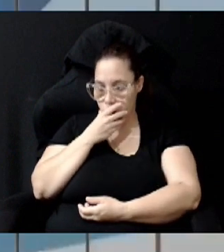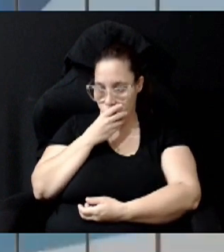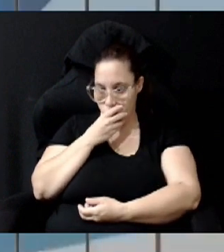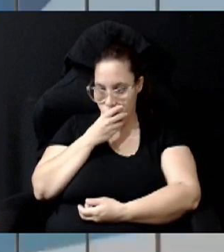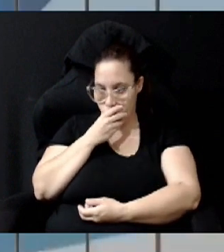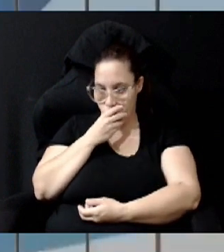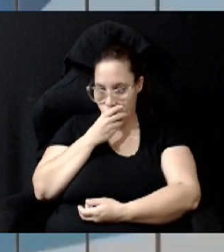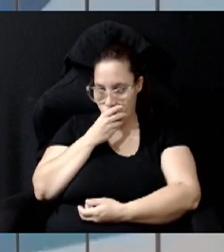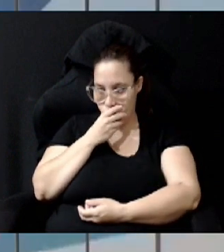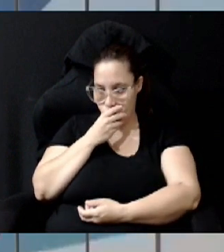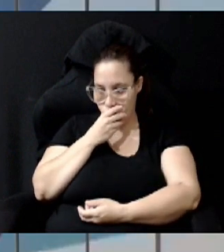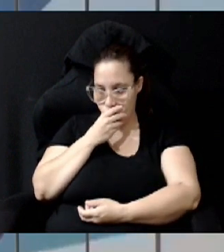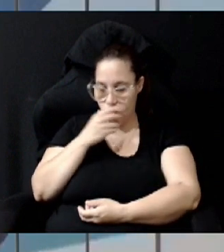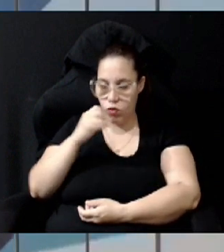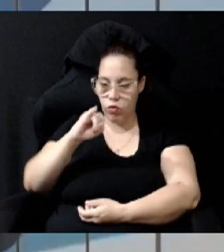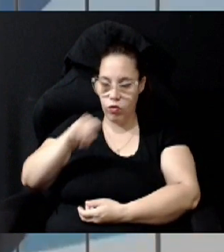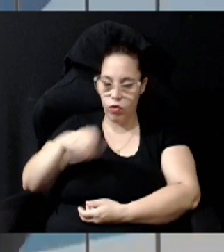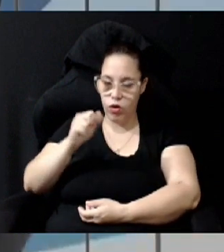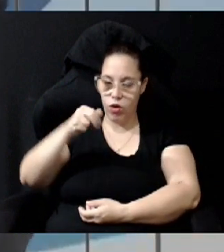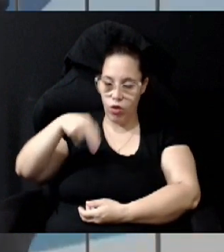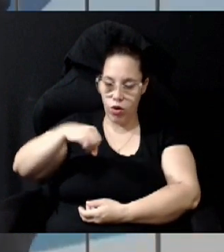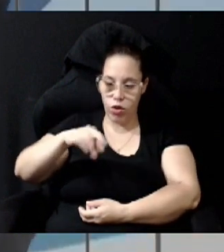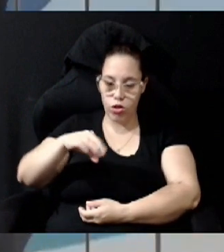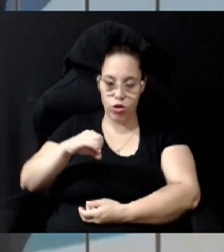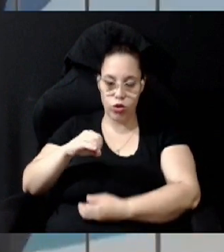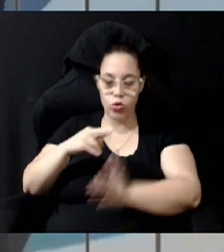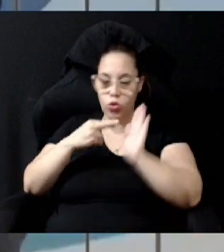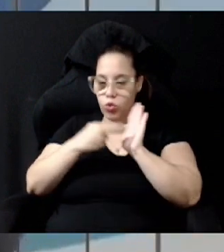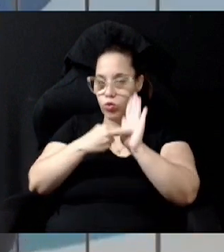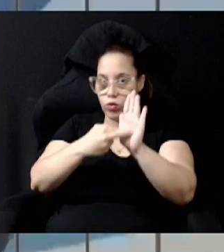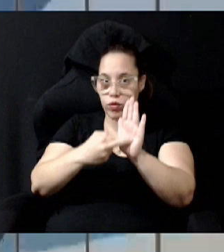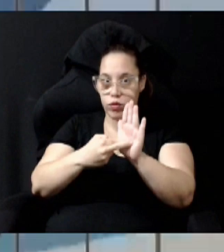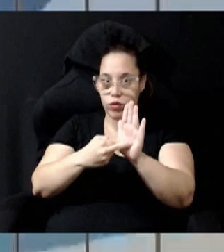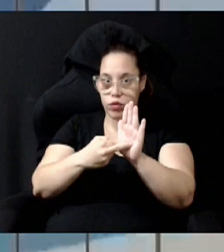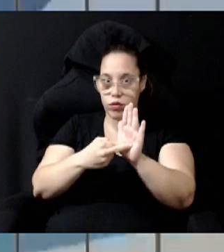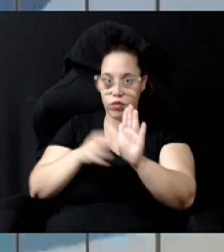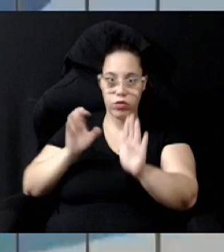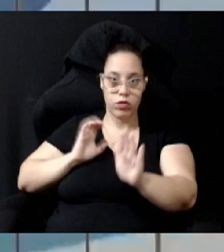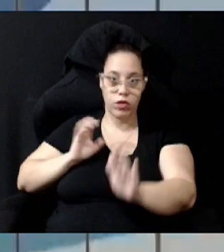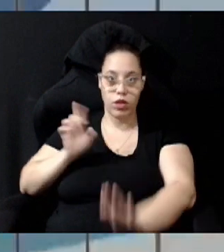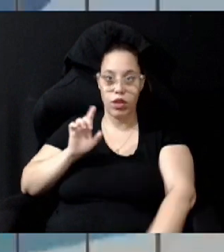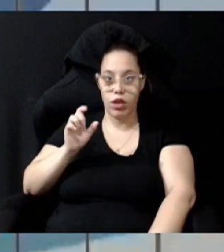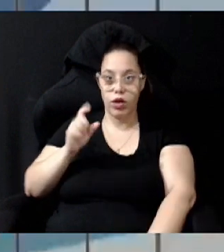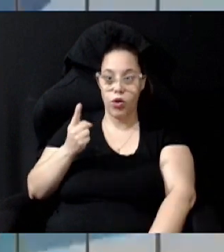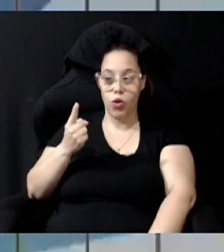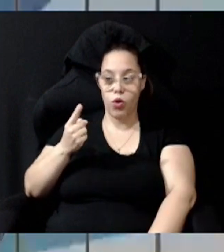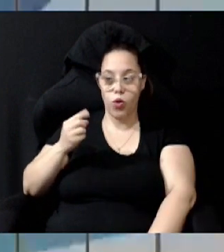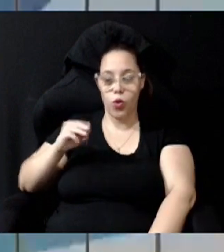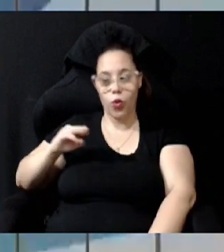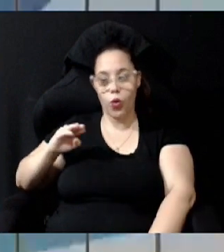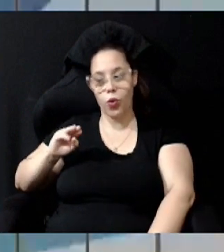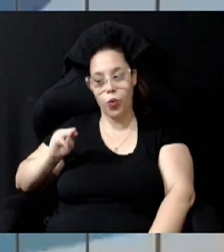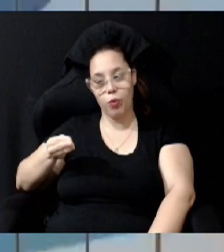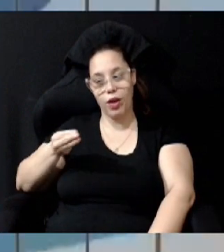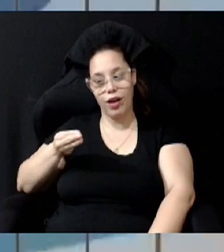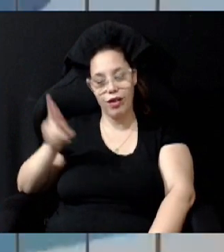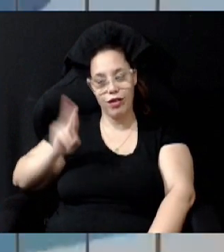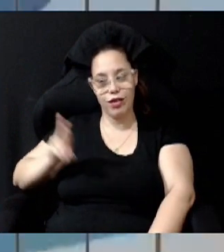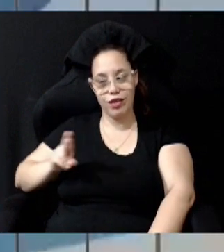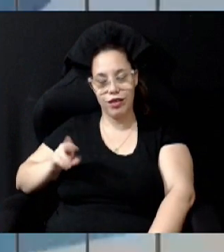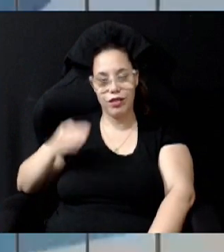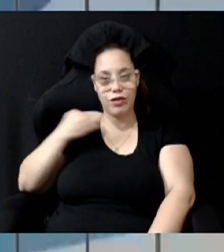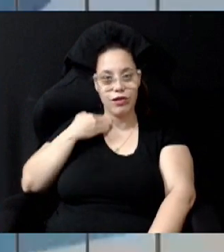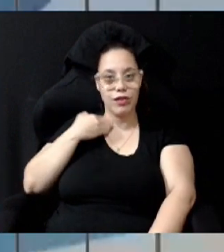O Jânio, como todo representante, ele não é da elite, também não tinha $1 bilhão no banco, né? Mas ele era vassalo da